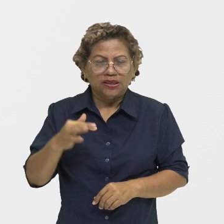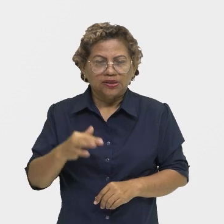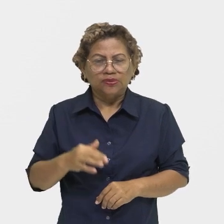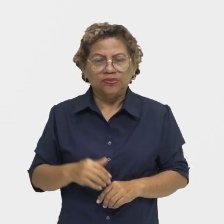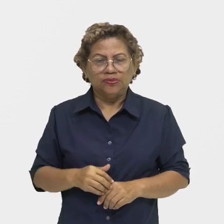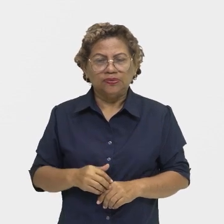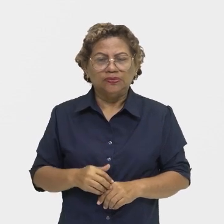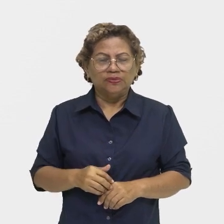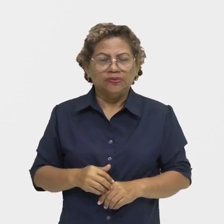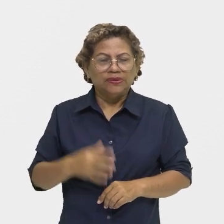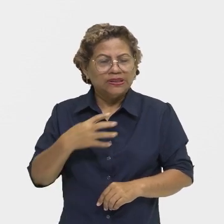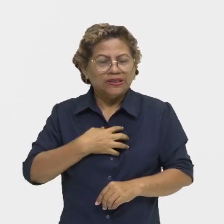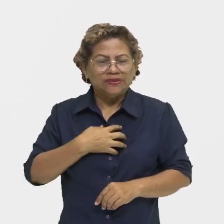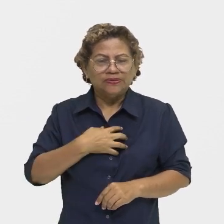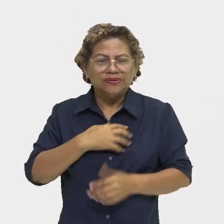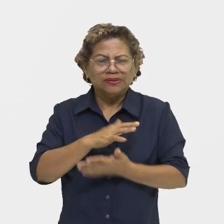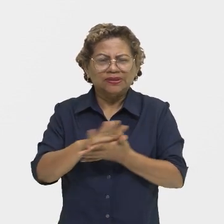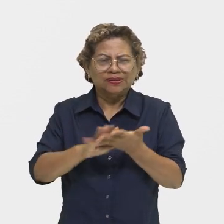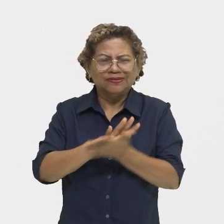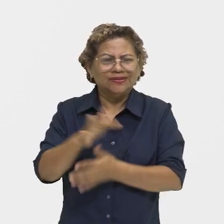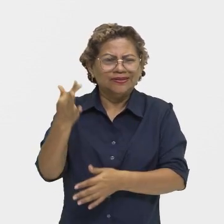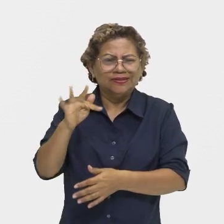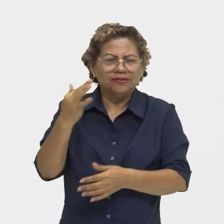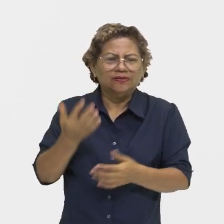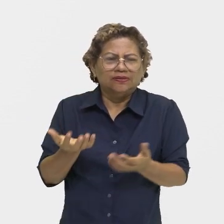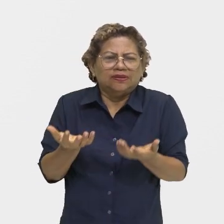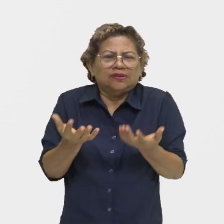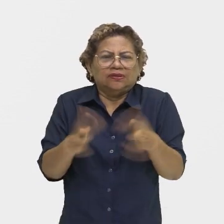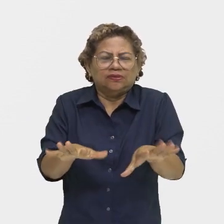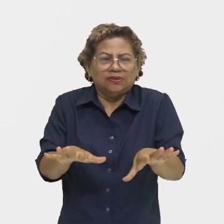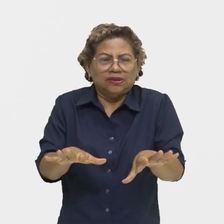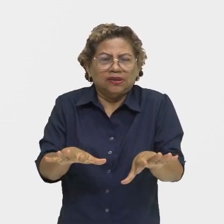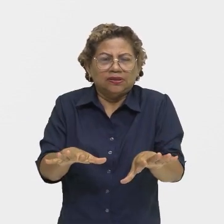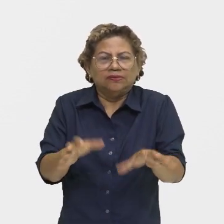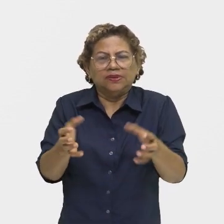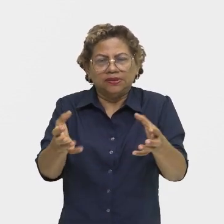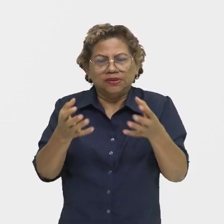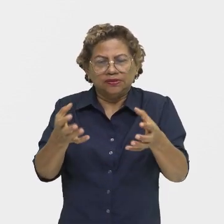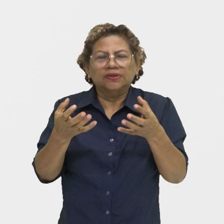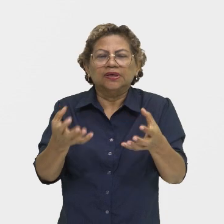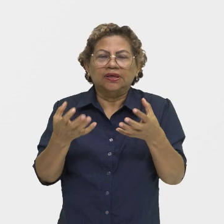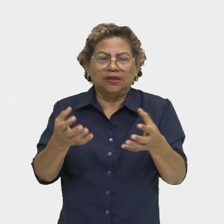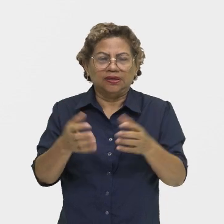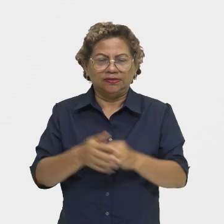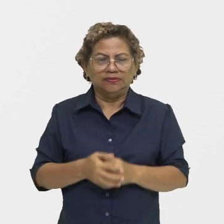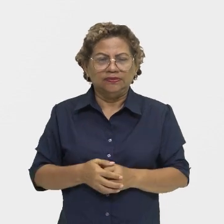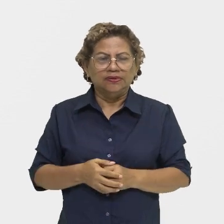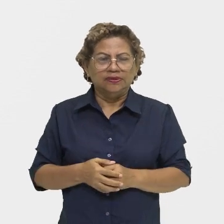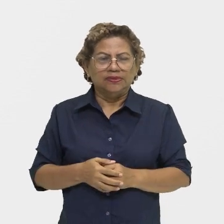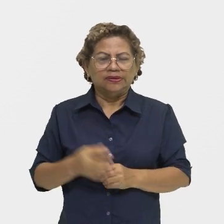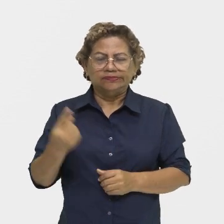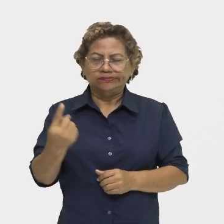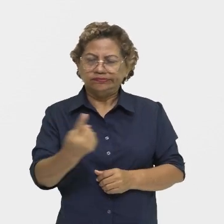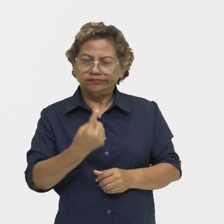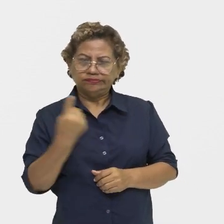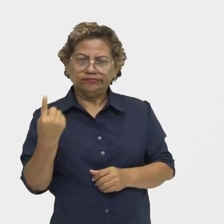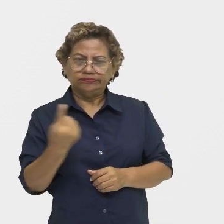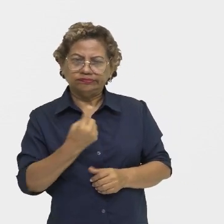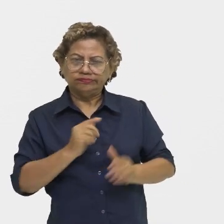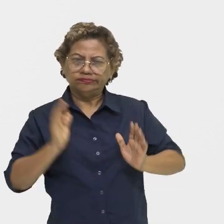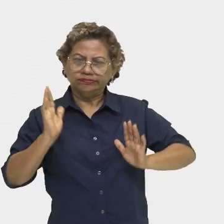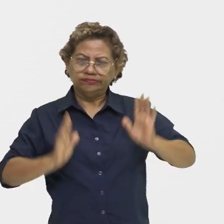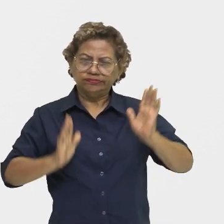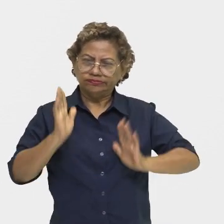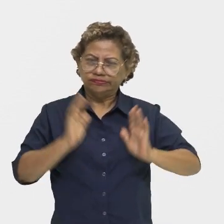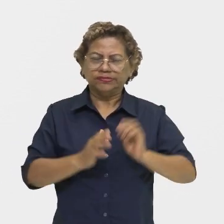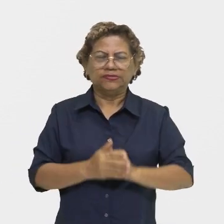doer. É um não querer, mas que bem querer. É um andar solitário entre a gente. É